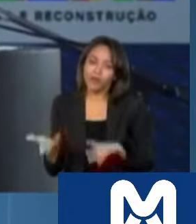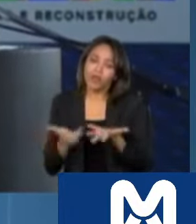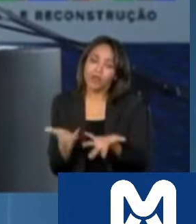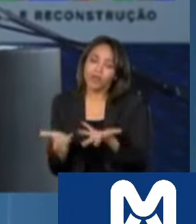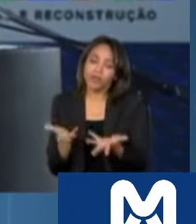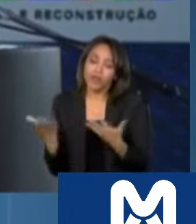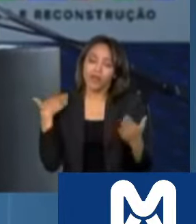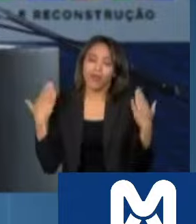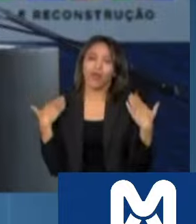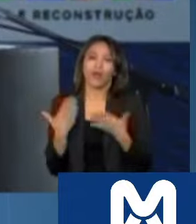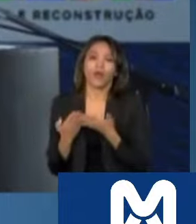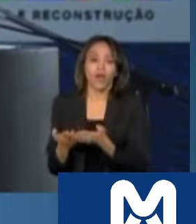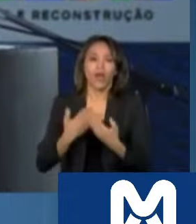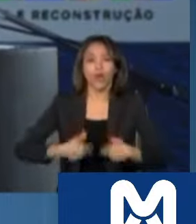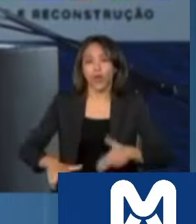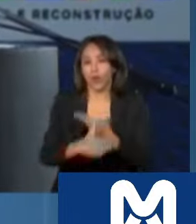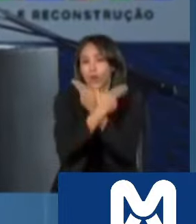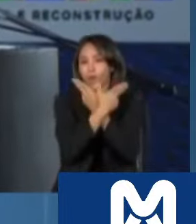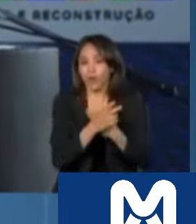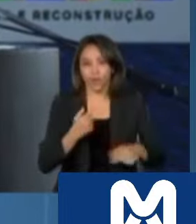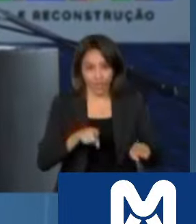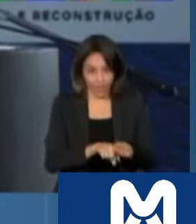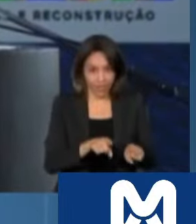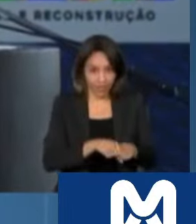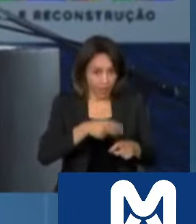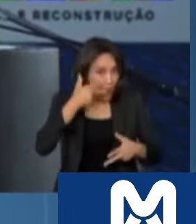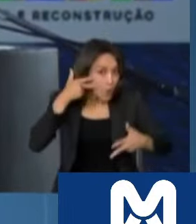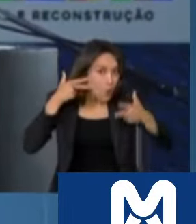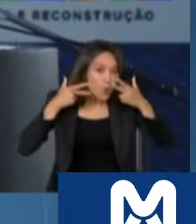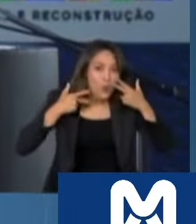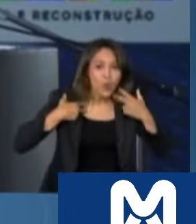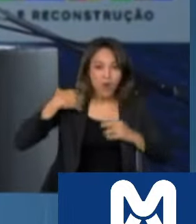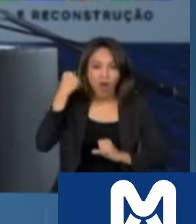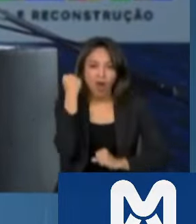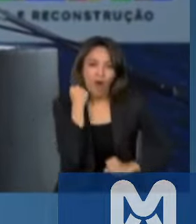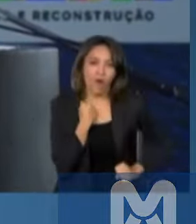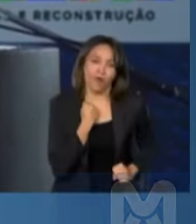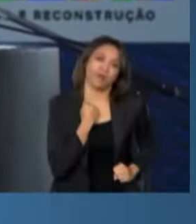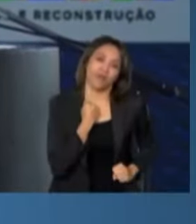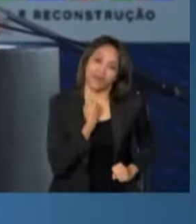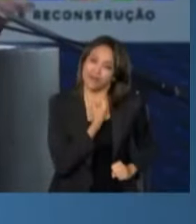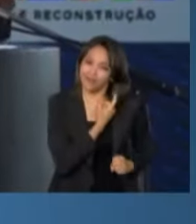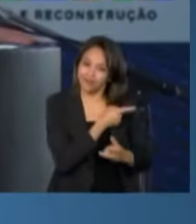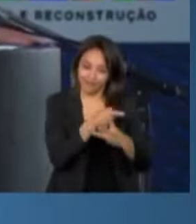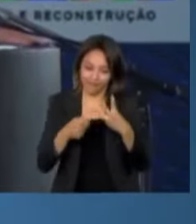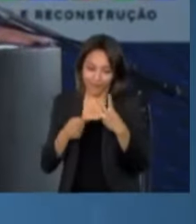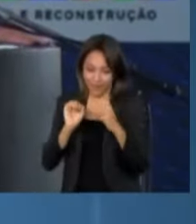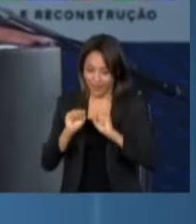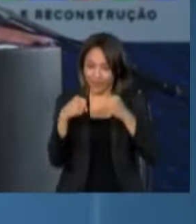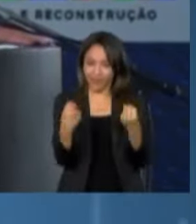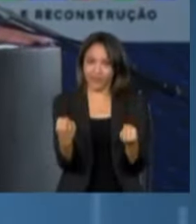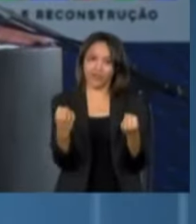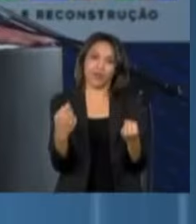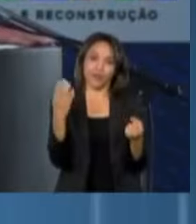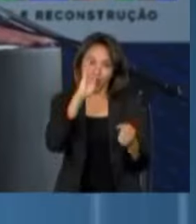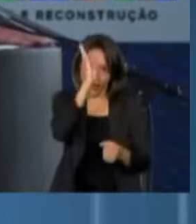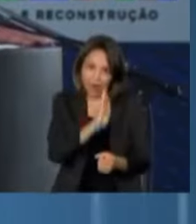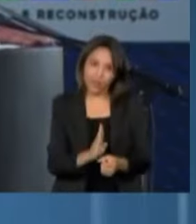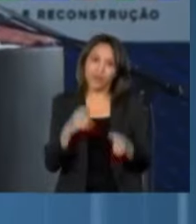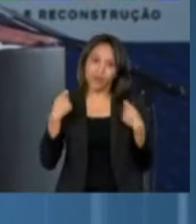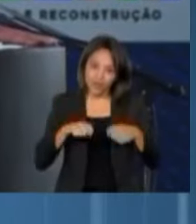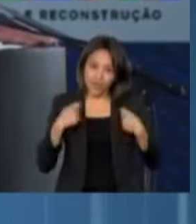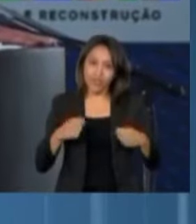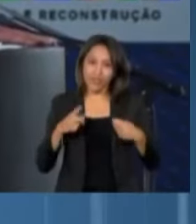5,4%, 5% do PIB, chegou a 1%. Agora vai voltar para os 5%. resolveu